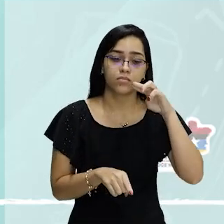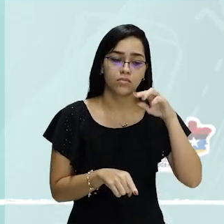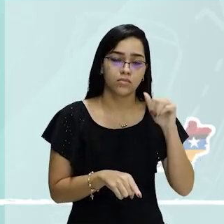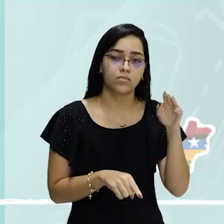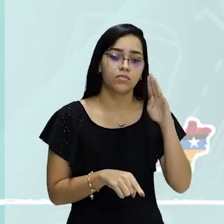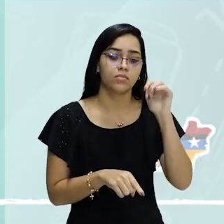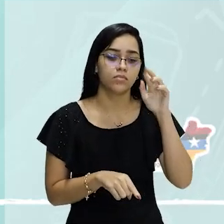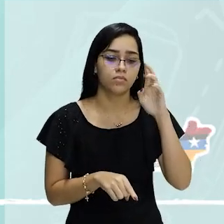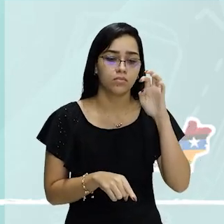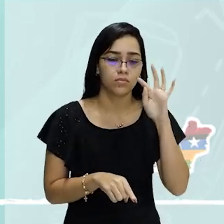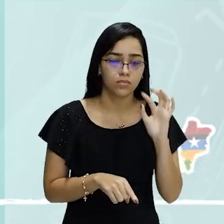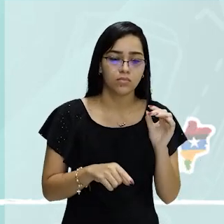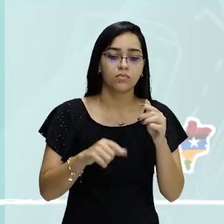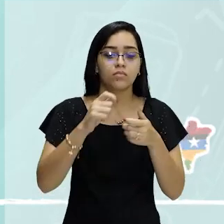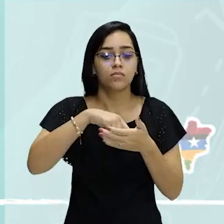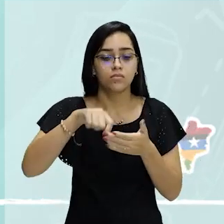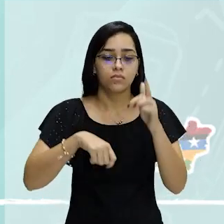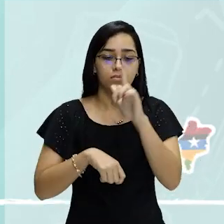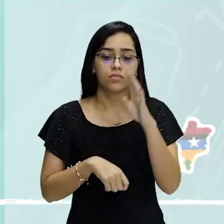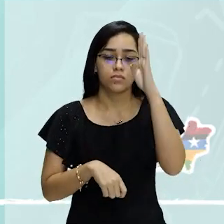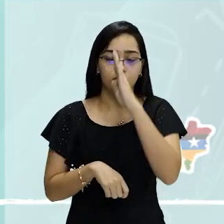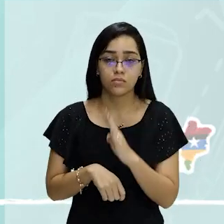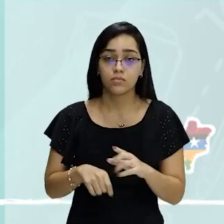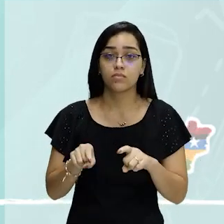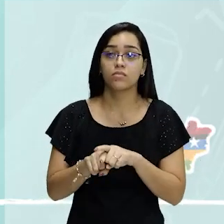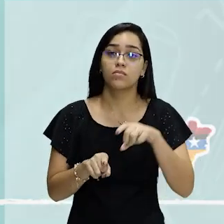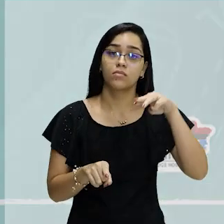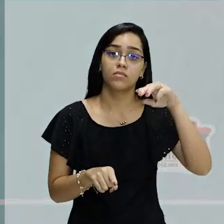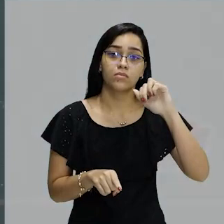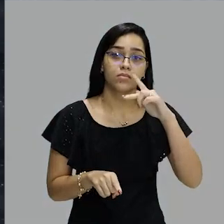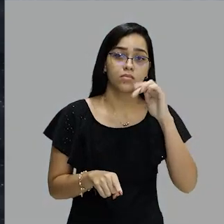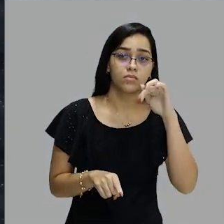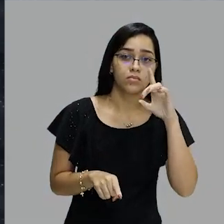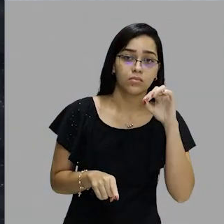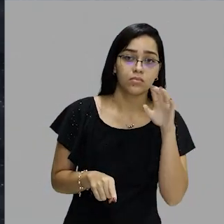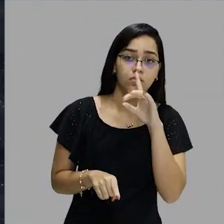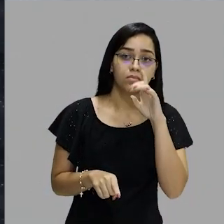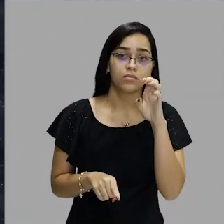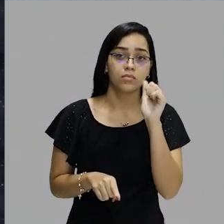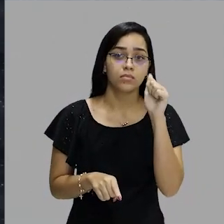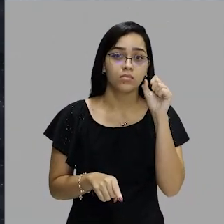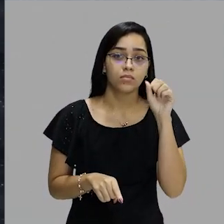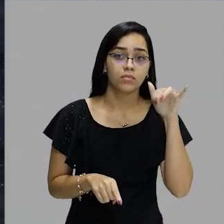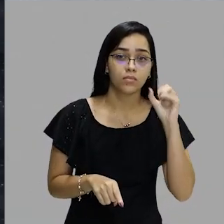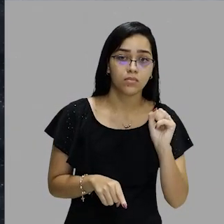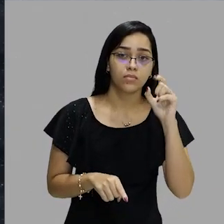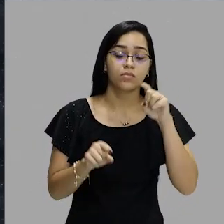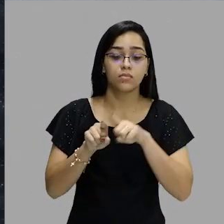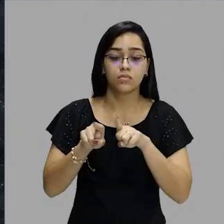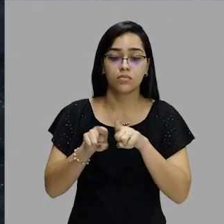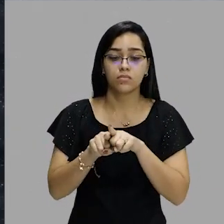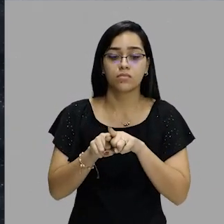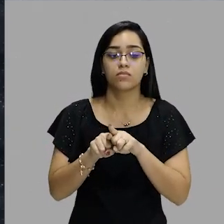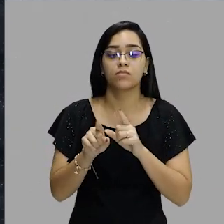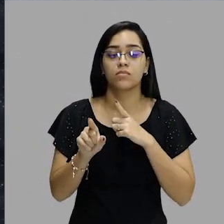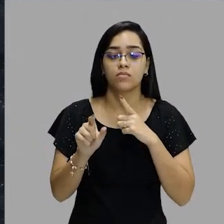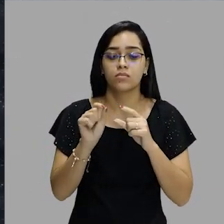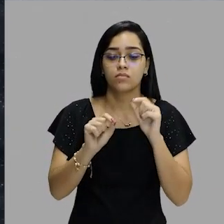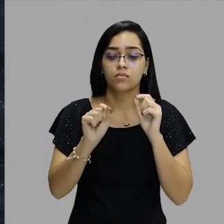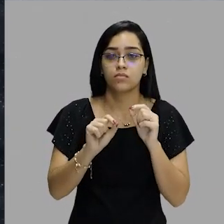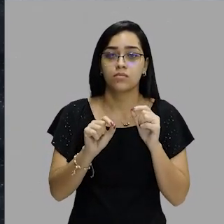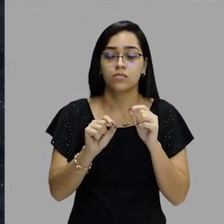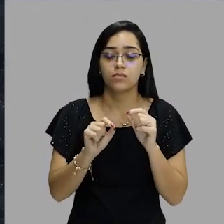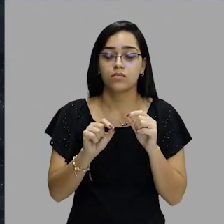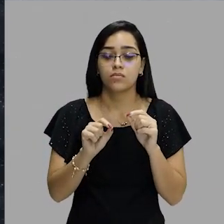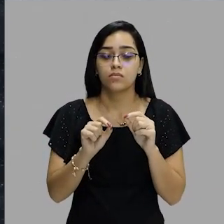maior escritor da literatura brasileira, Machado de Assis, que constantemente é embranquecido pela mídia e pelas